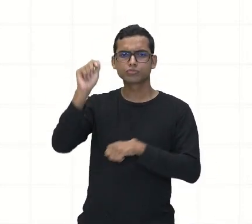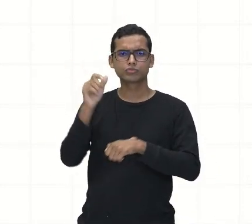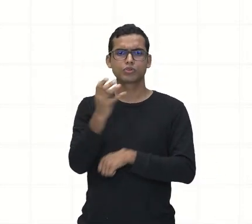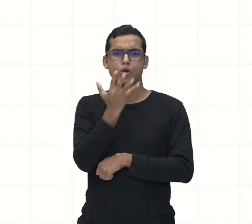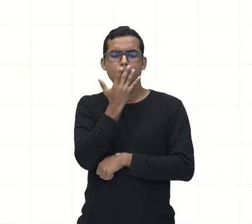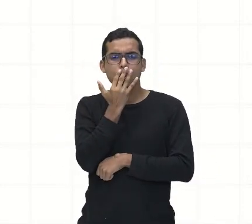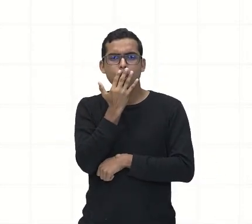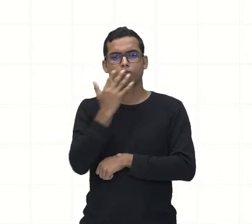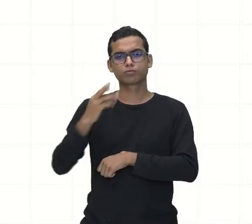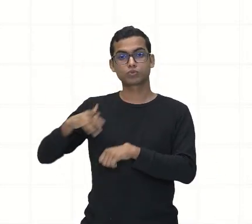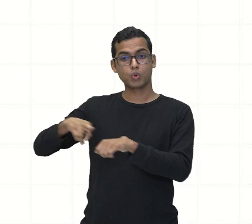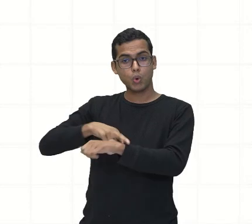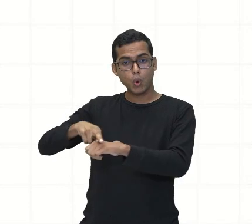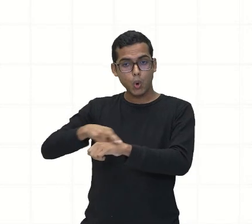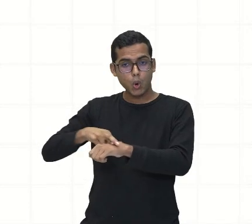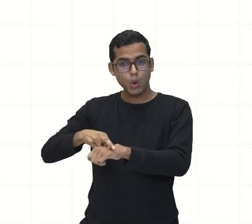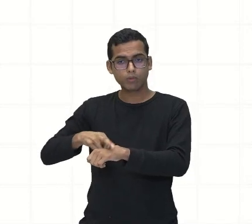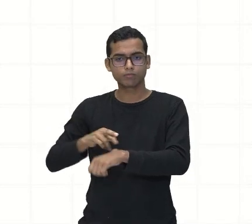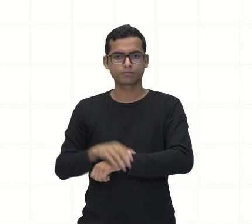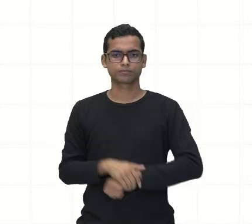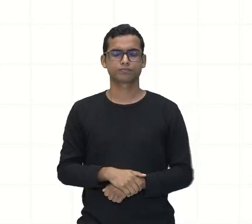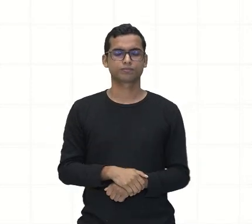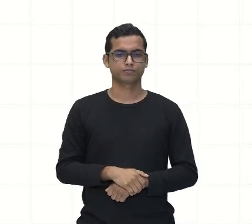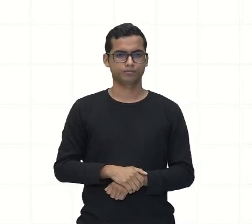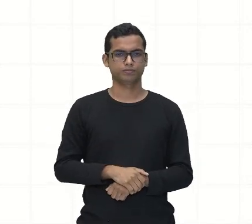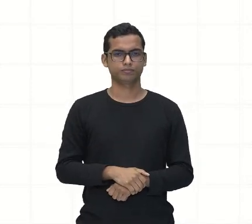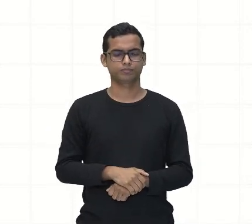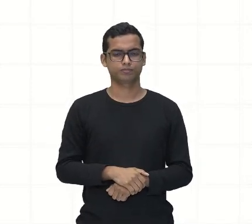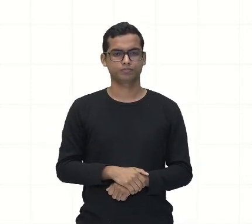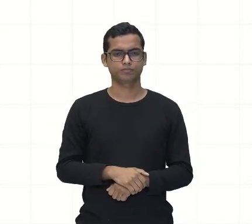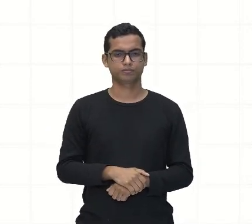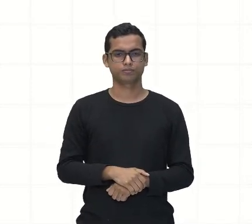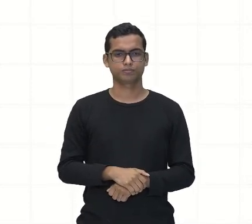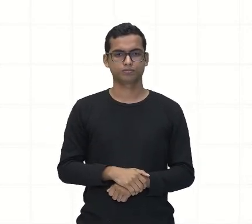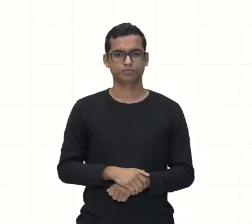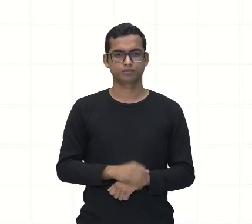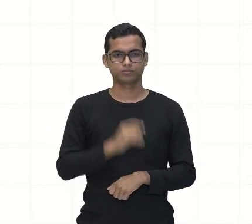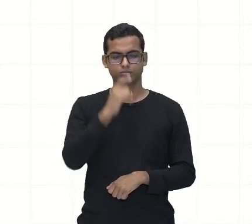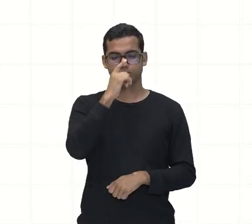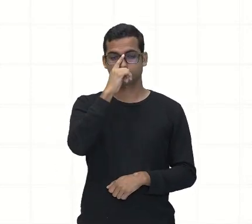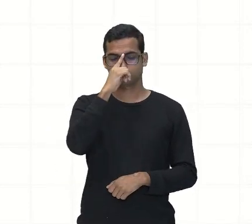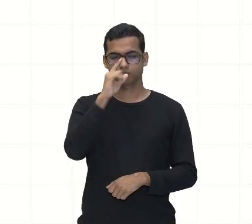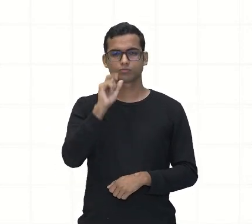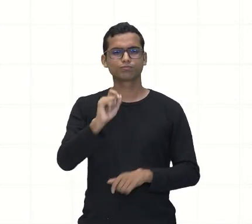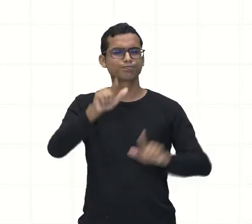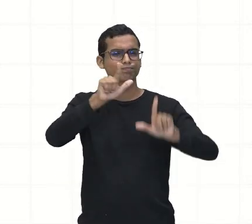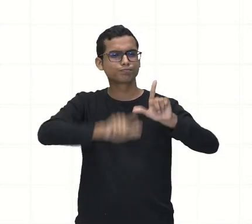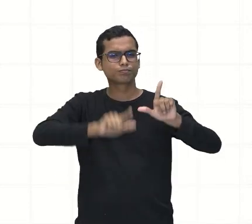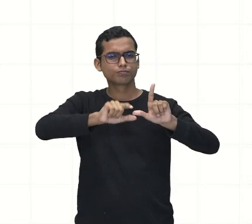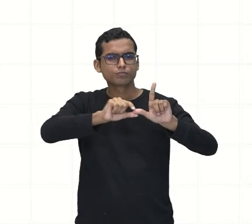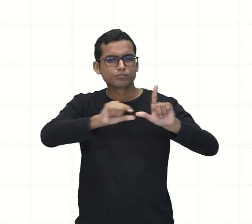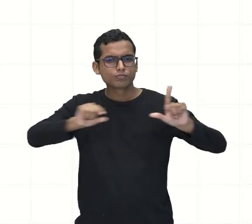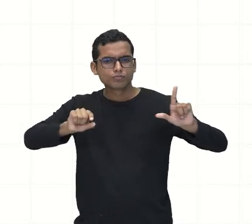roxa. Tudo bem? E aí, o que é que a escala, a legenda nos